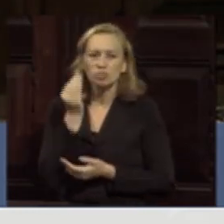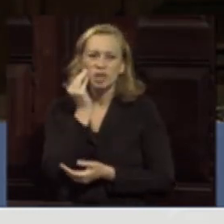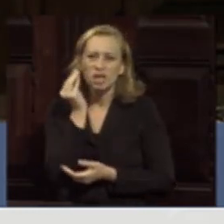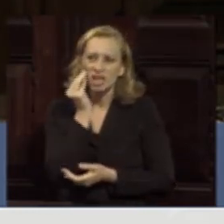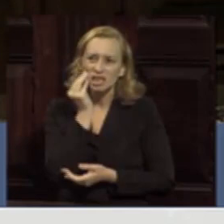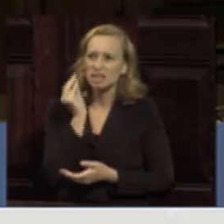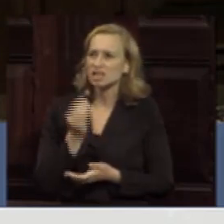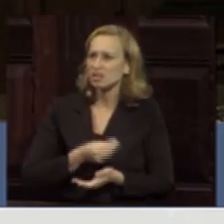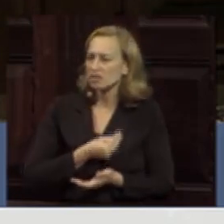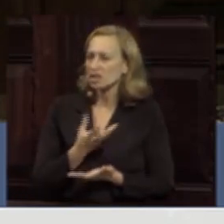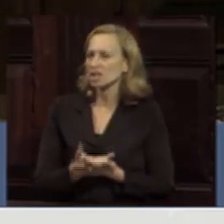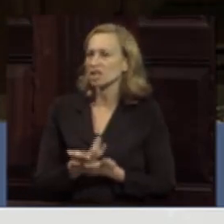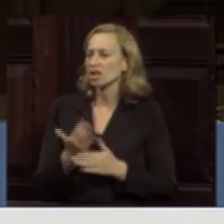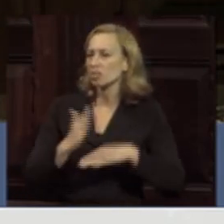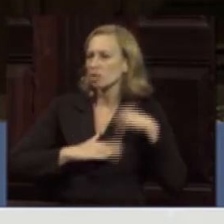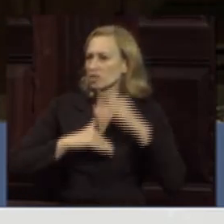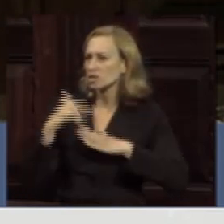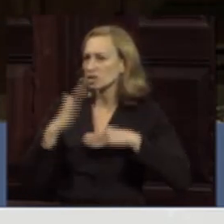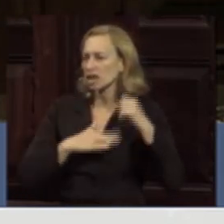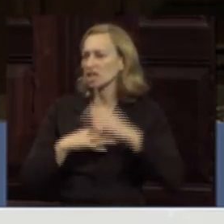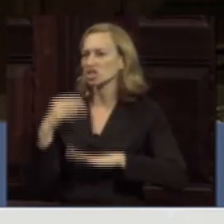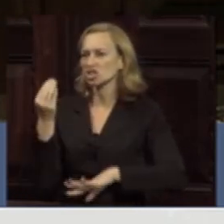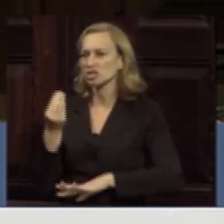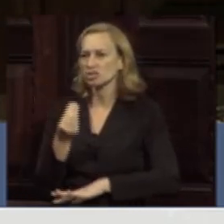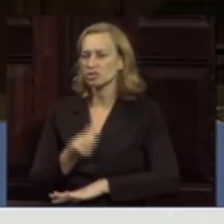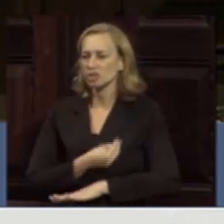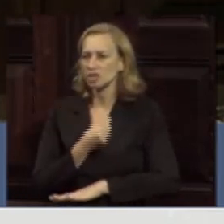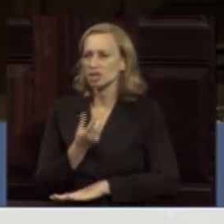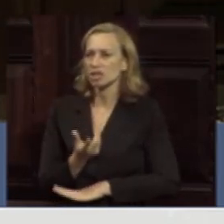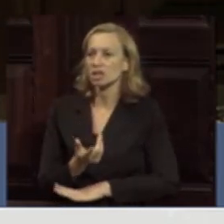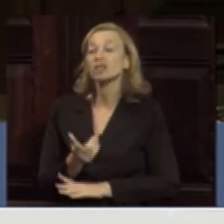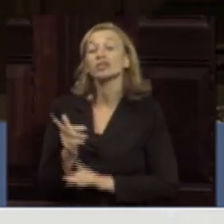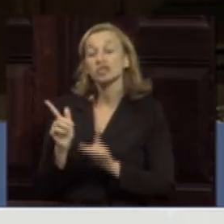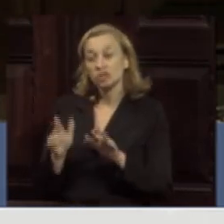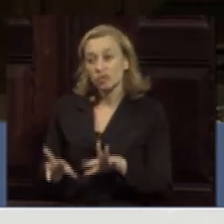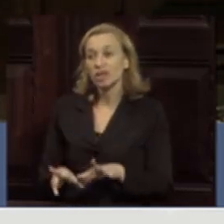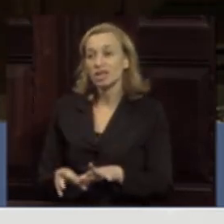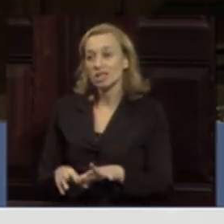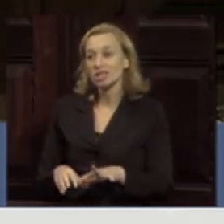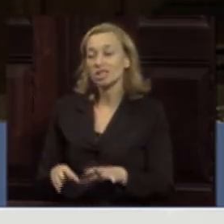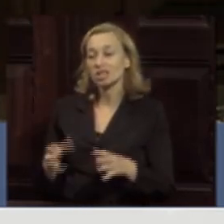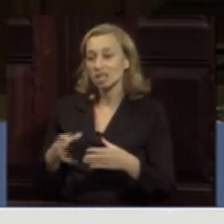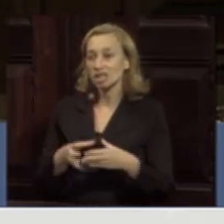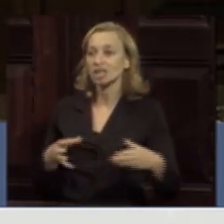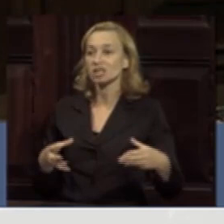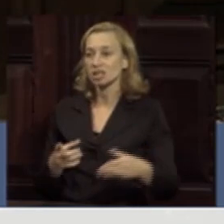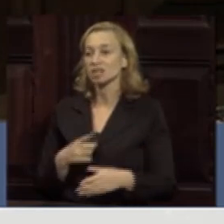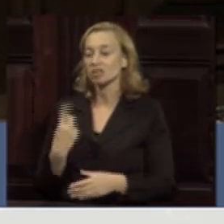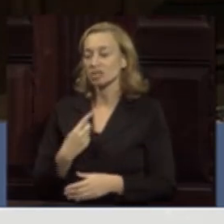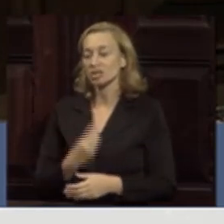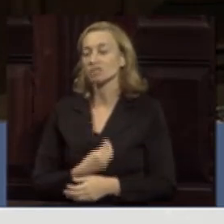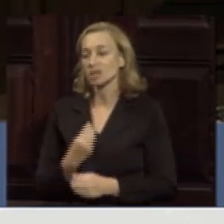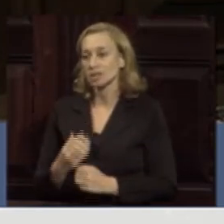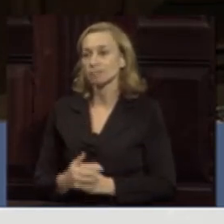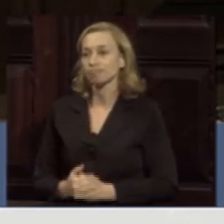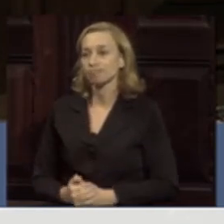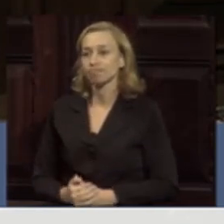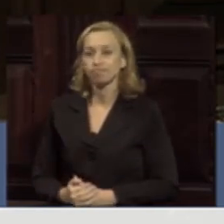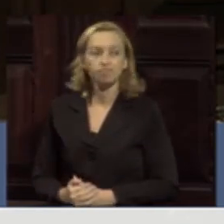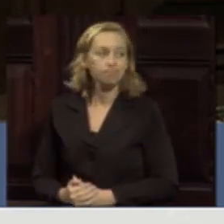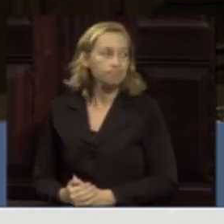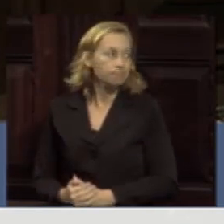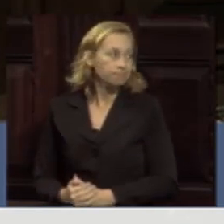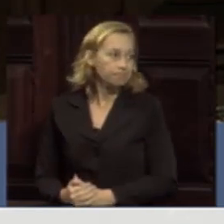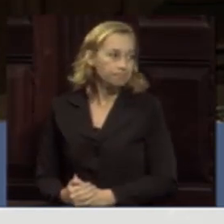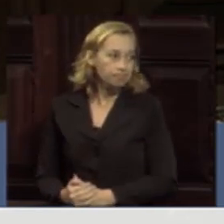e trajetórias profissionais de vida, que têm feito uma diferença muito marcante no mandato que temos exercido aqui na Assembleia